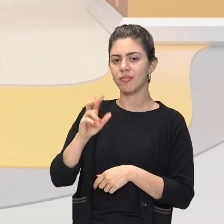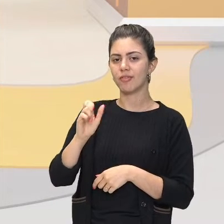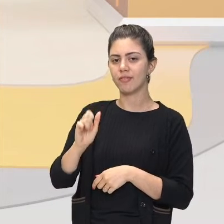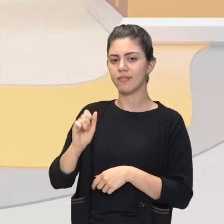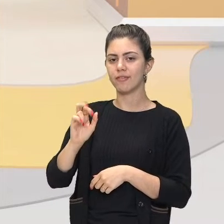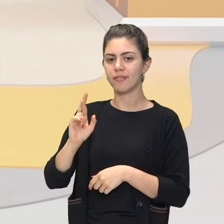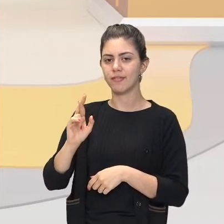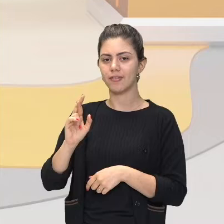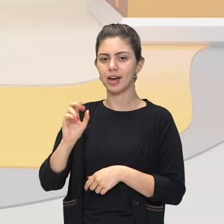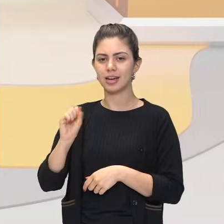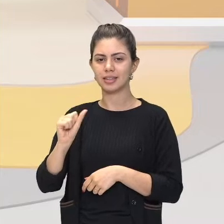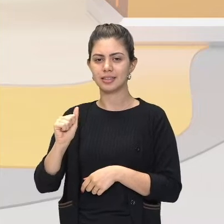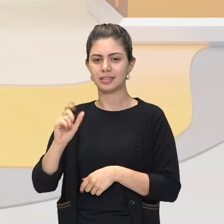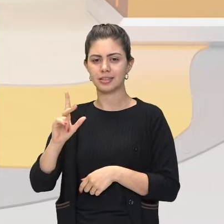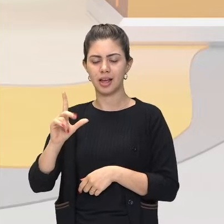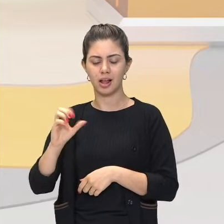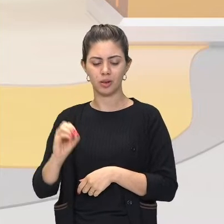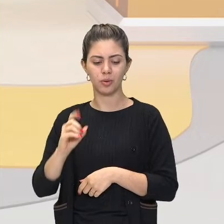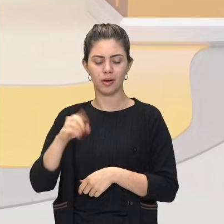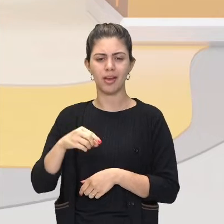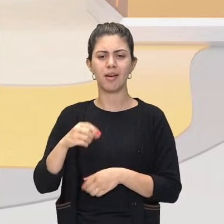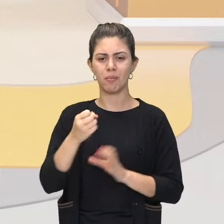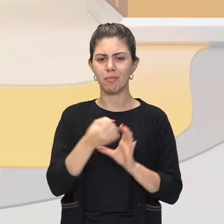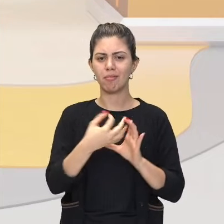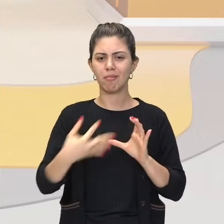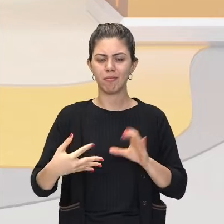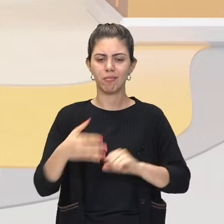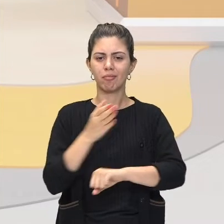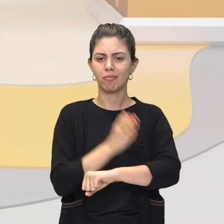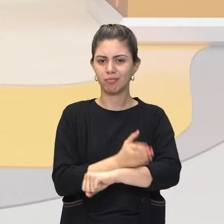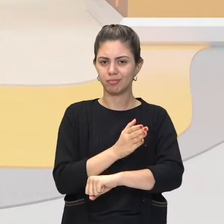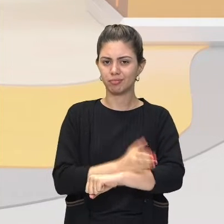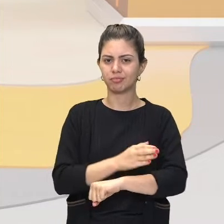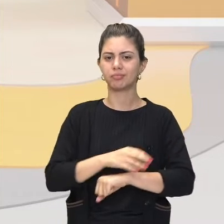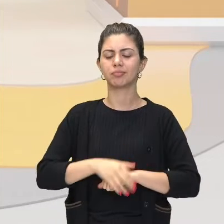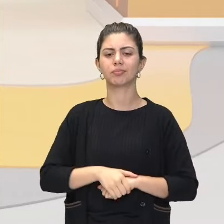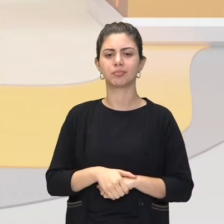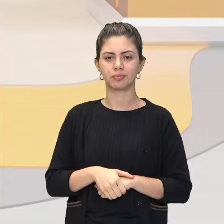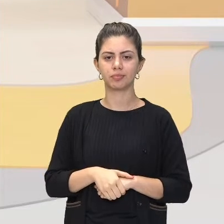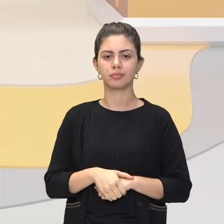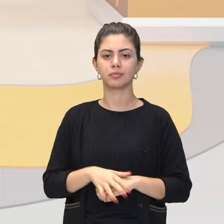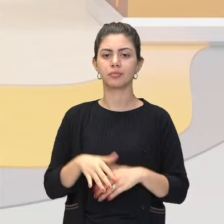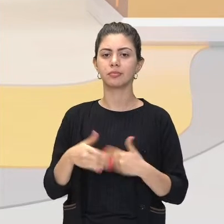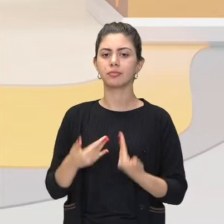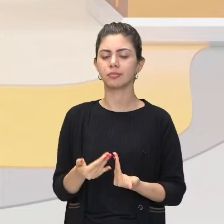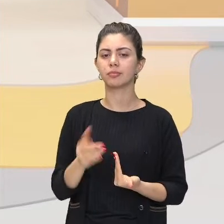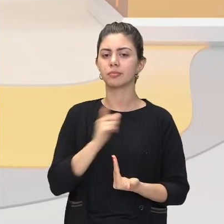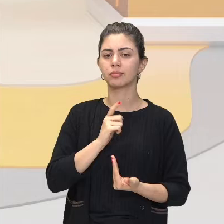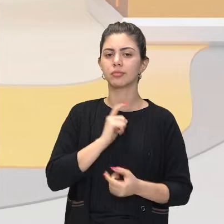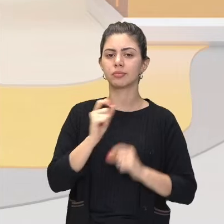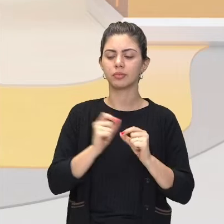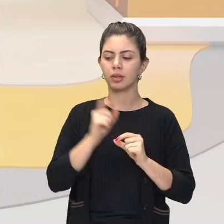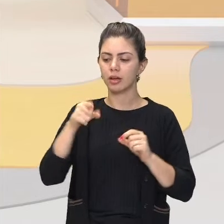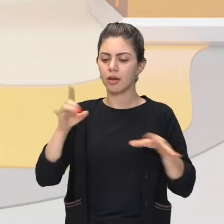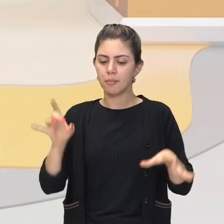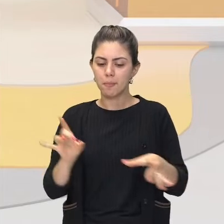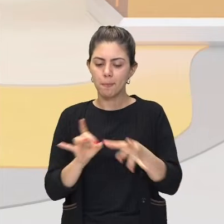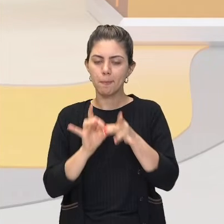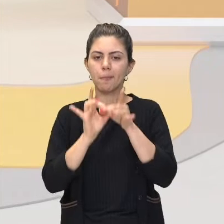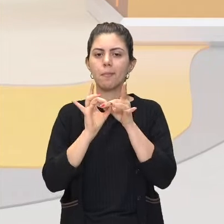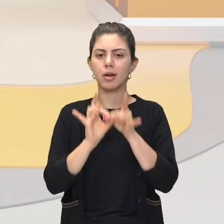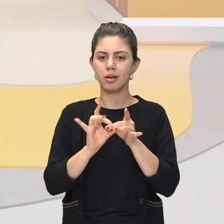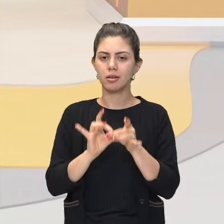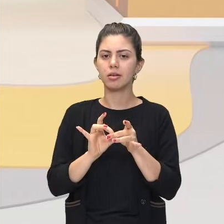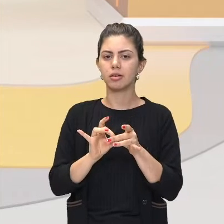bastante característica da Idade Média, nessa relação de suzerania e vassalagem, essa troca de alianças por meio